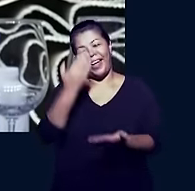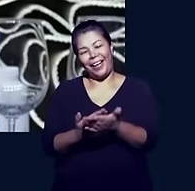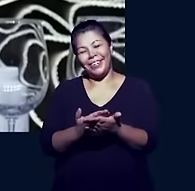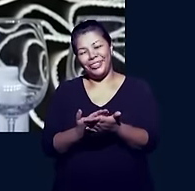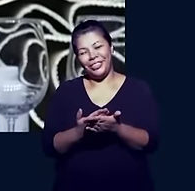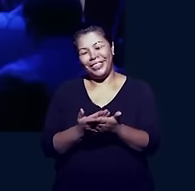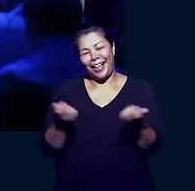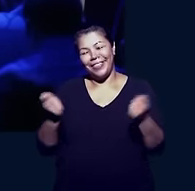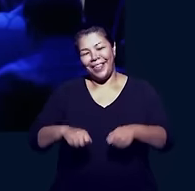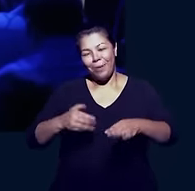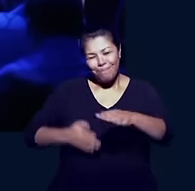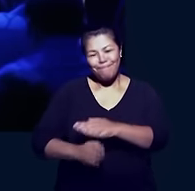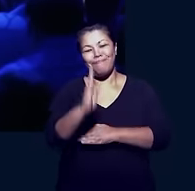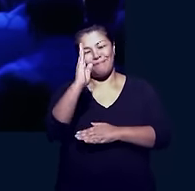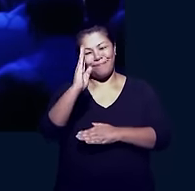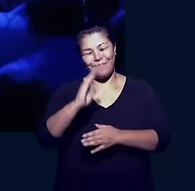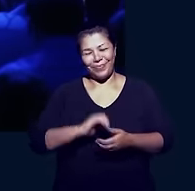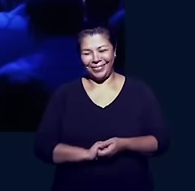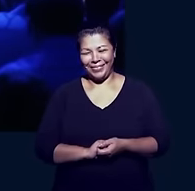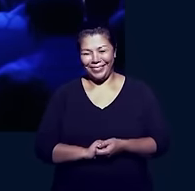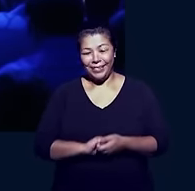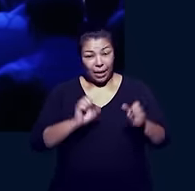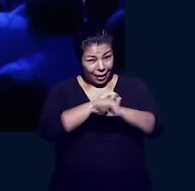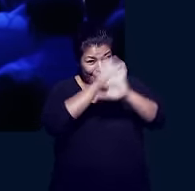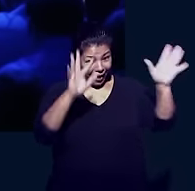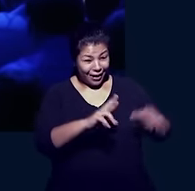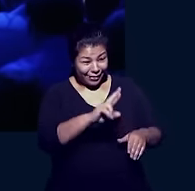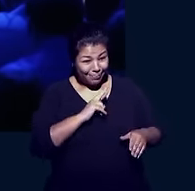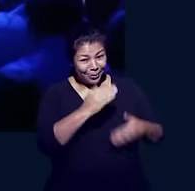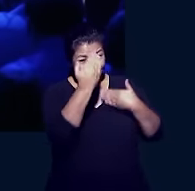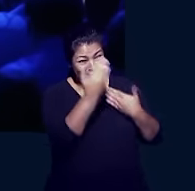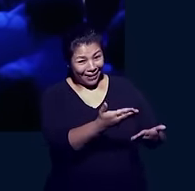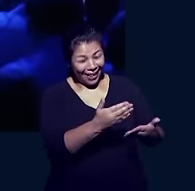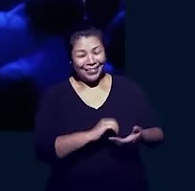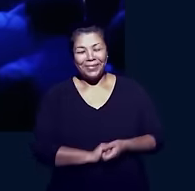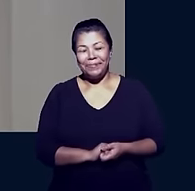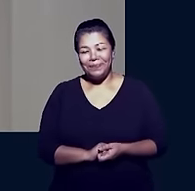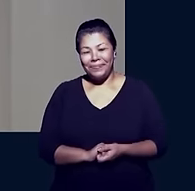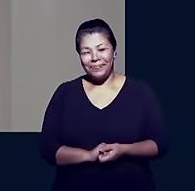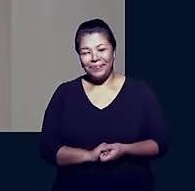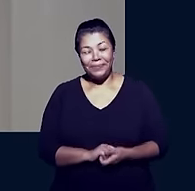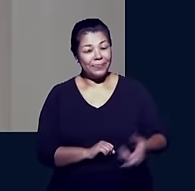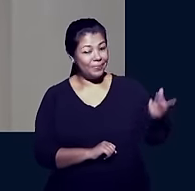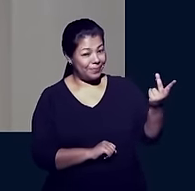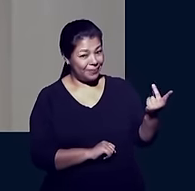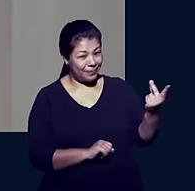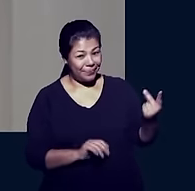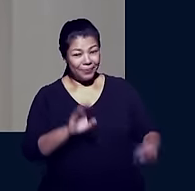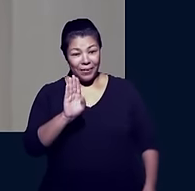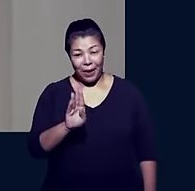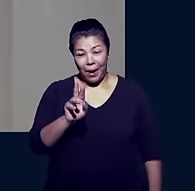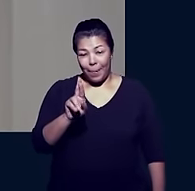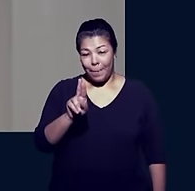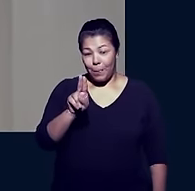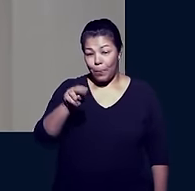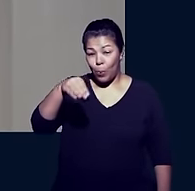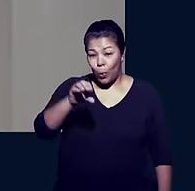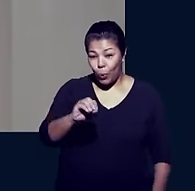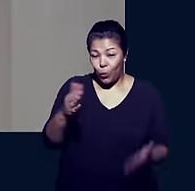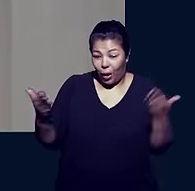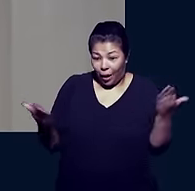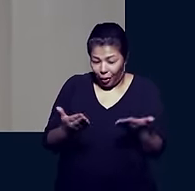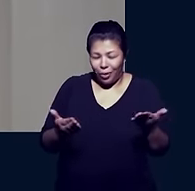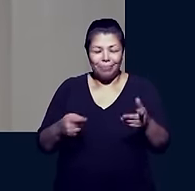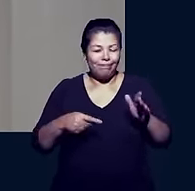ver não super Clara a resposta Obrigada Rodrigo Bruno queria passar para você e sobre o mesmo tema Rodrigo